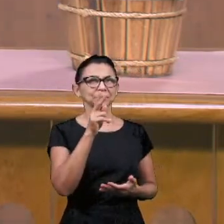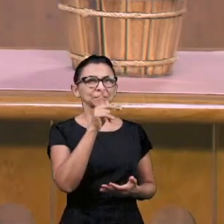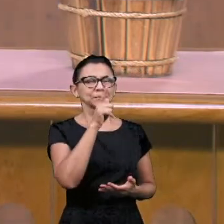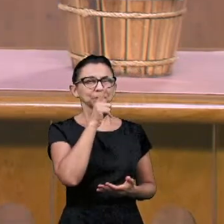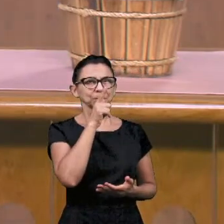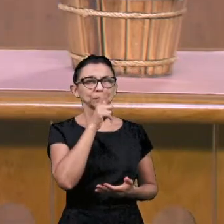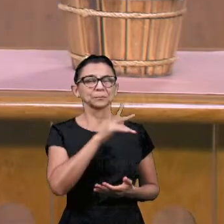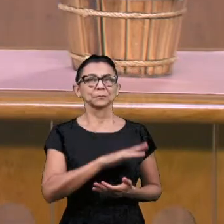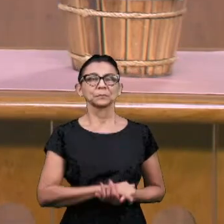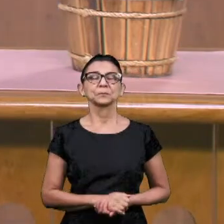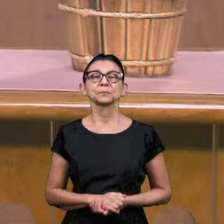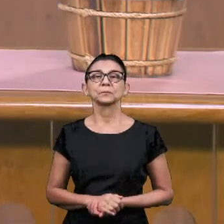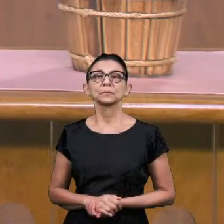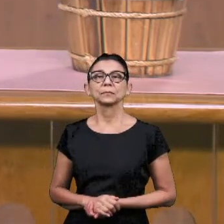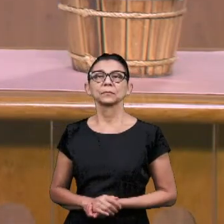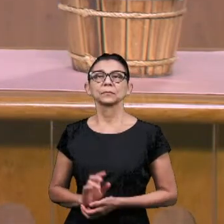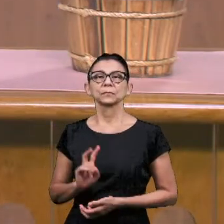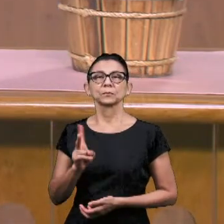dar sequência aqui